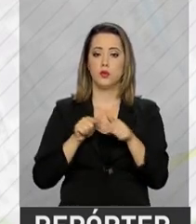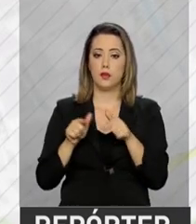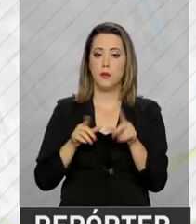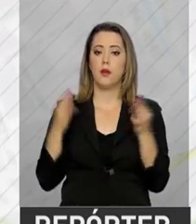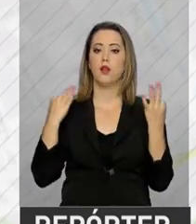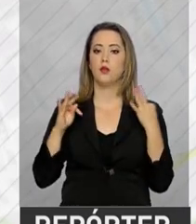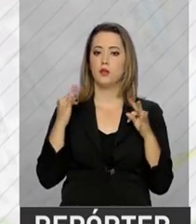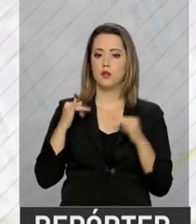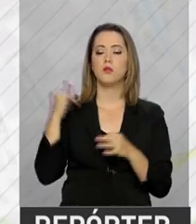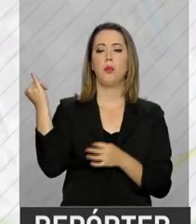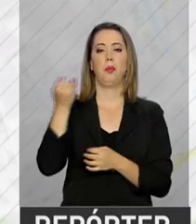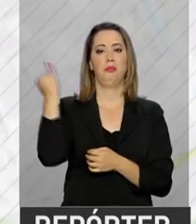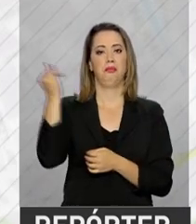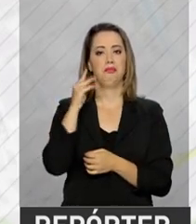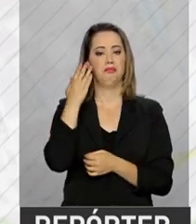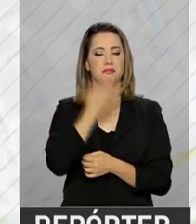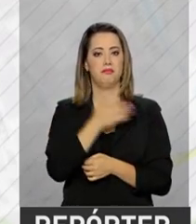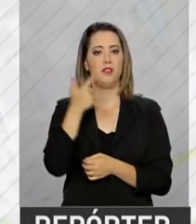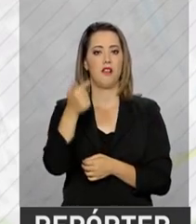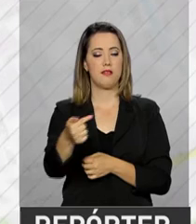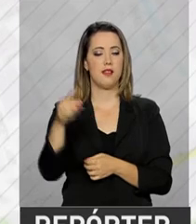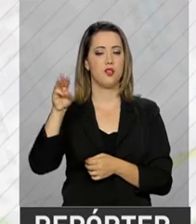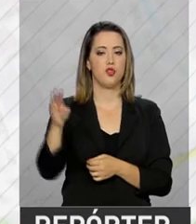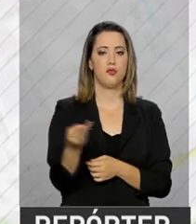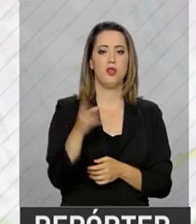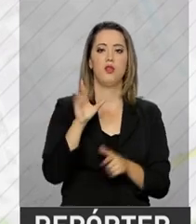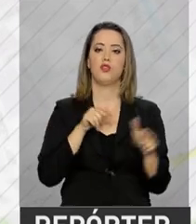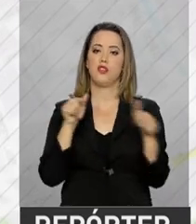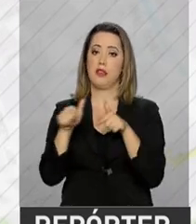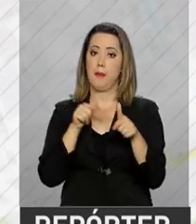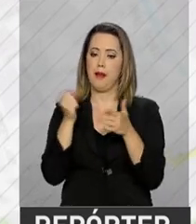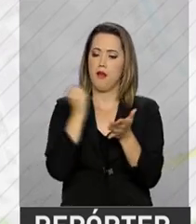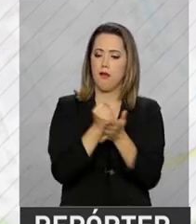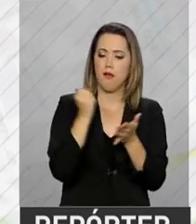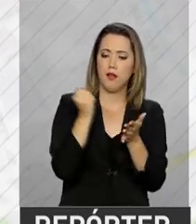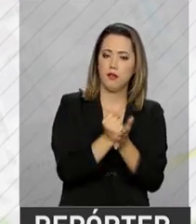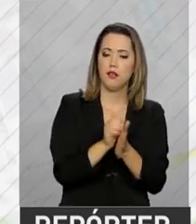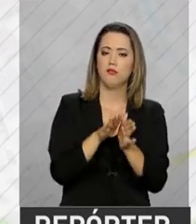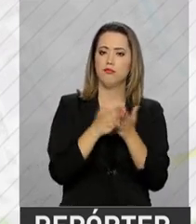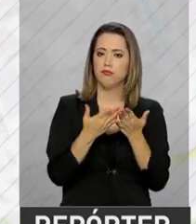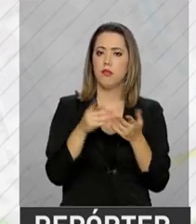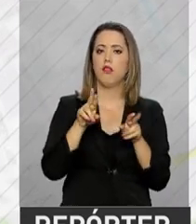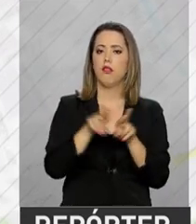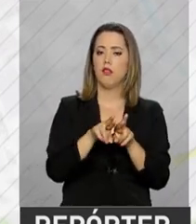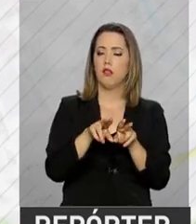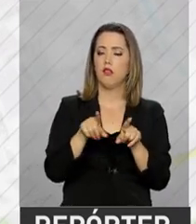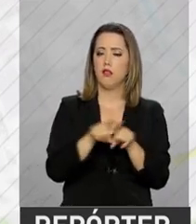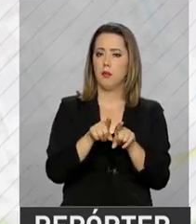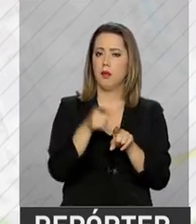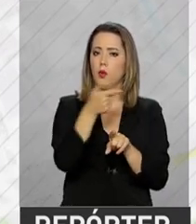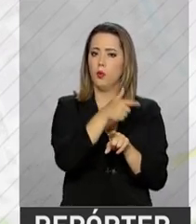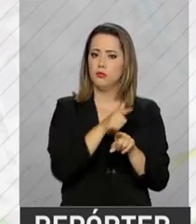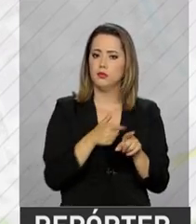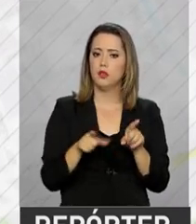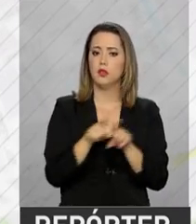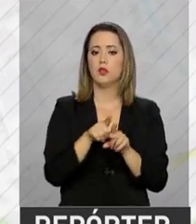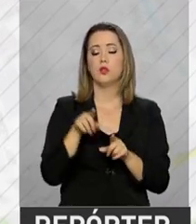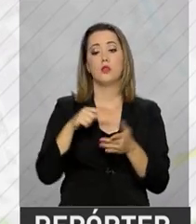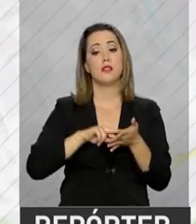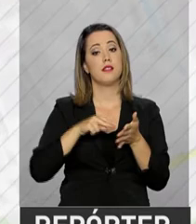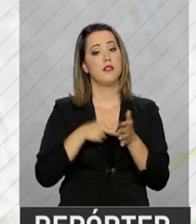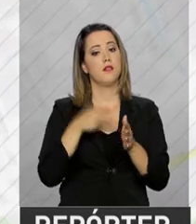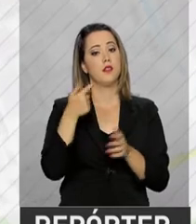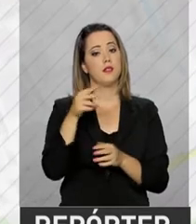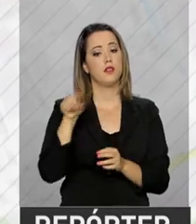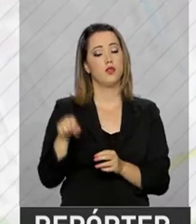impacto importante são 7 milhões de empregos formais e informais o que representa 7,8 por cento